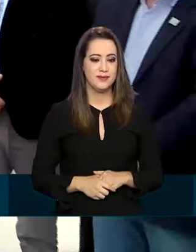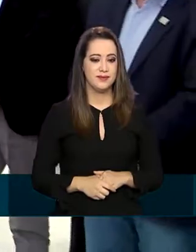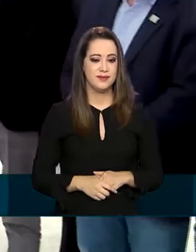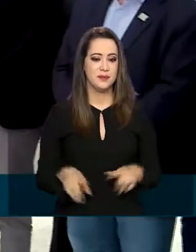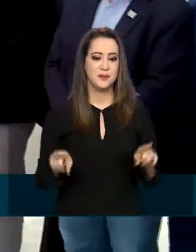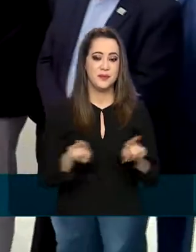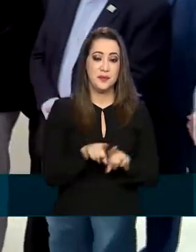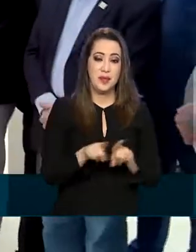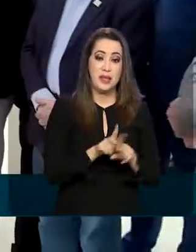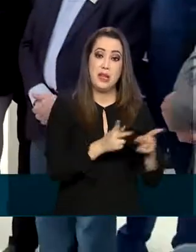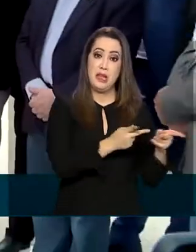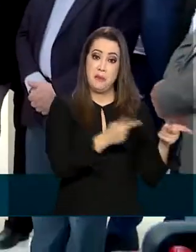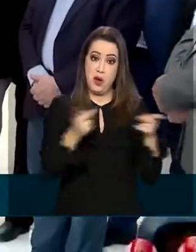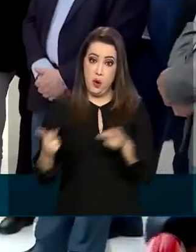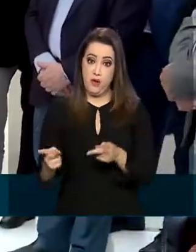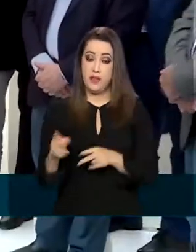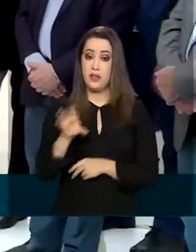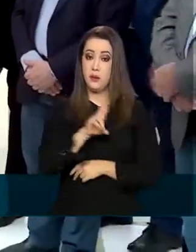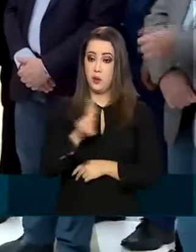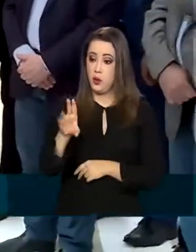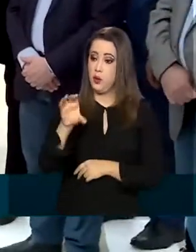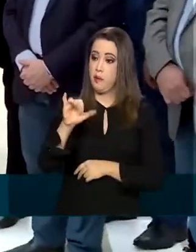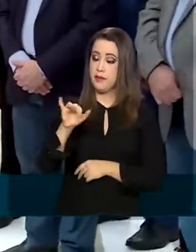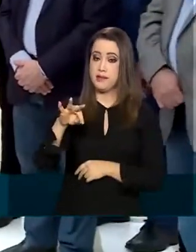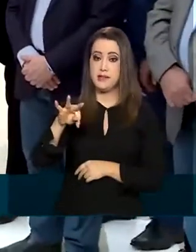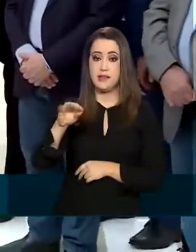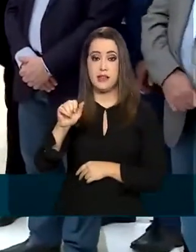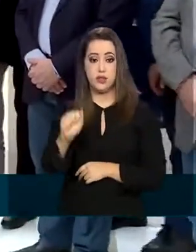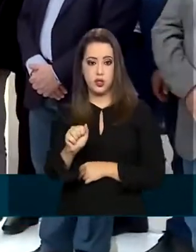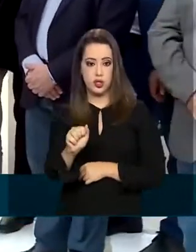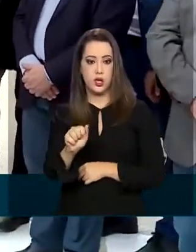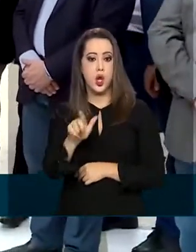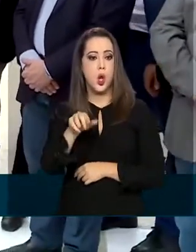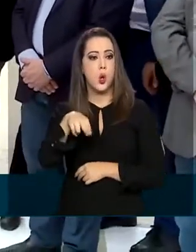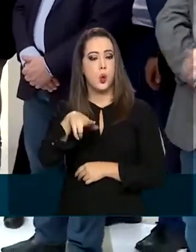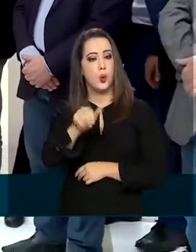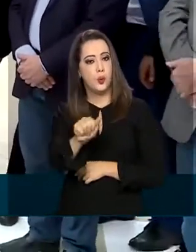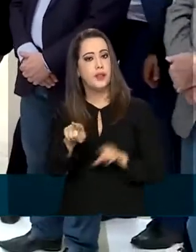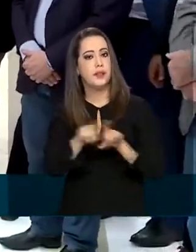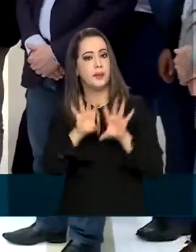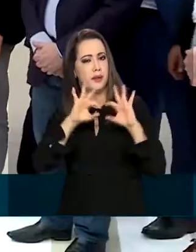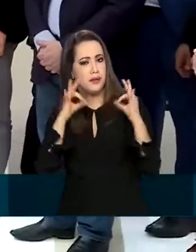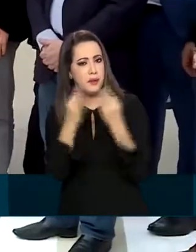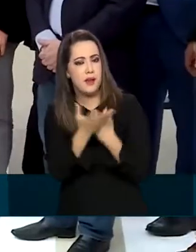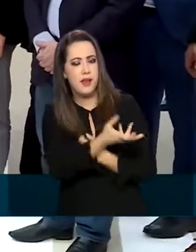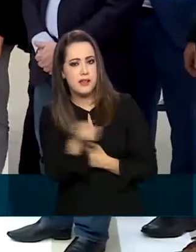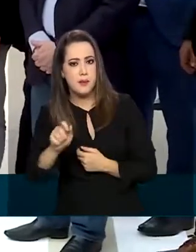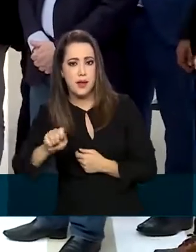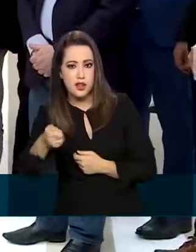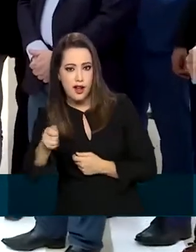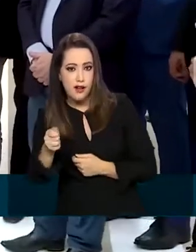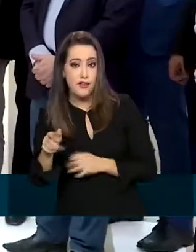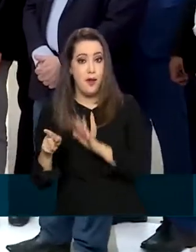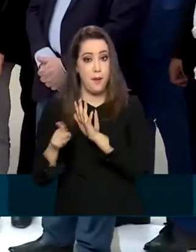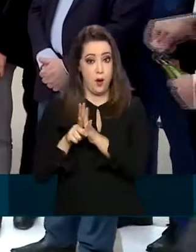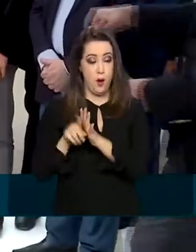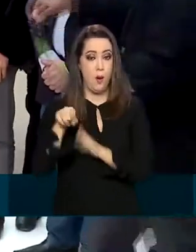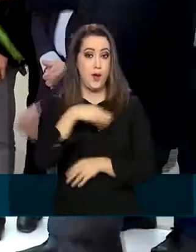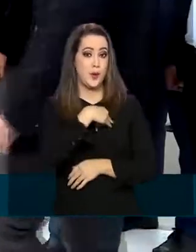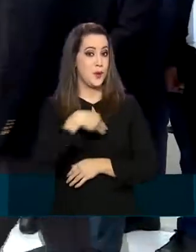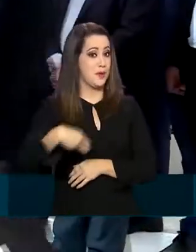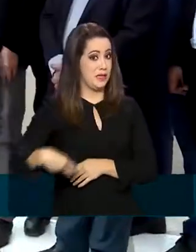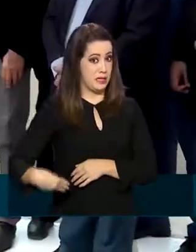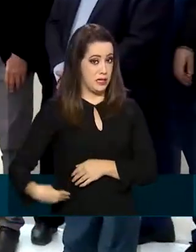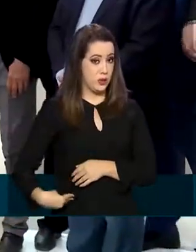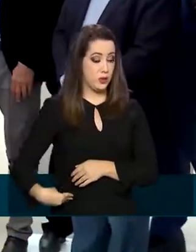Convidamos a senhora Cíntia Luna e família a receber a chave de sua unidade habitacional das mãos do ministro de